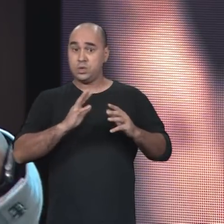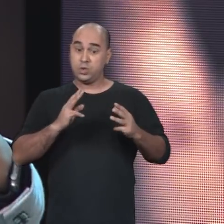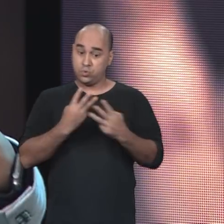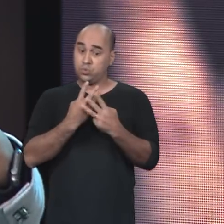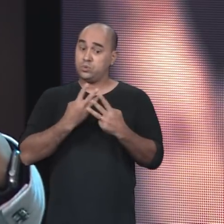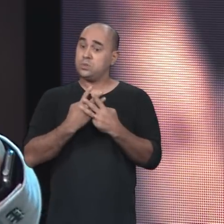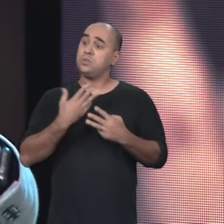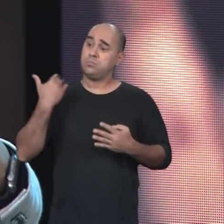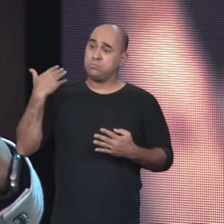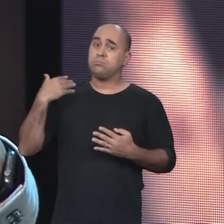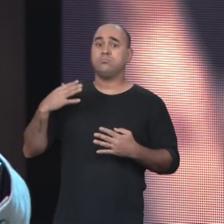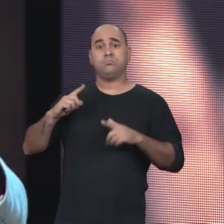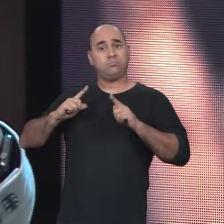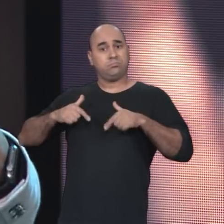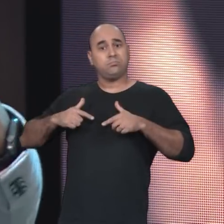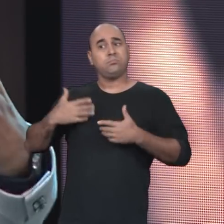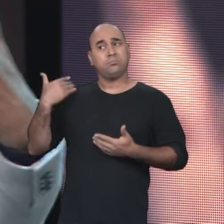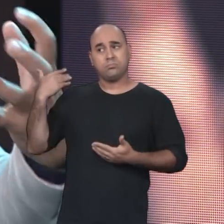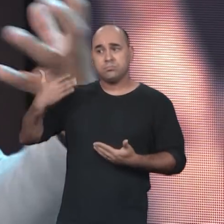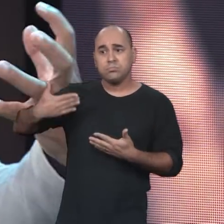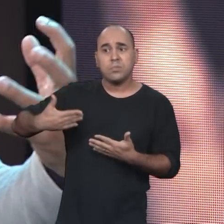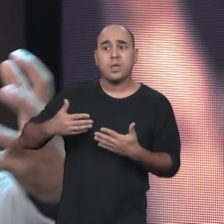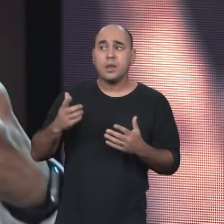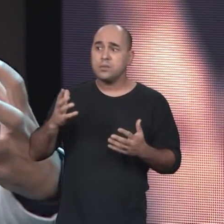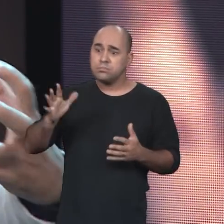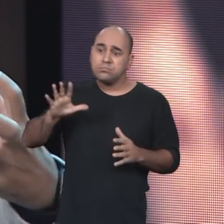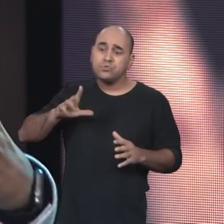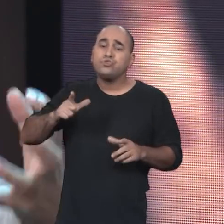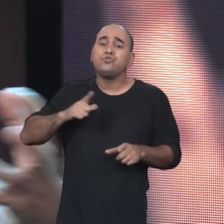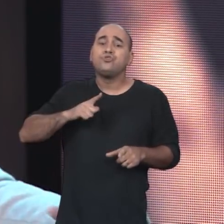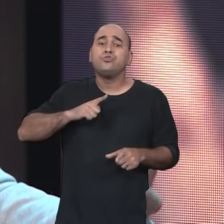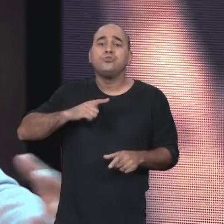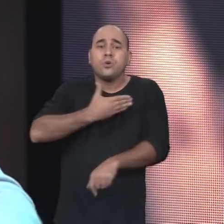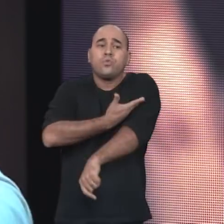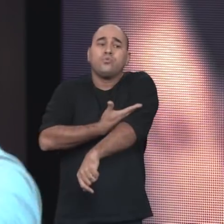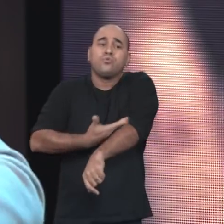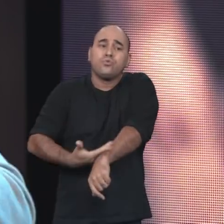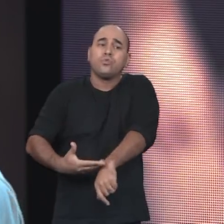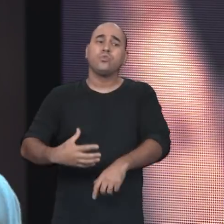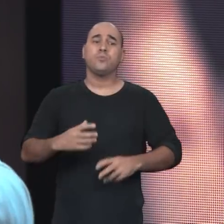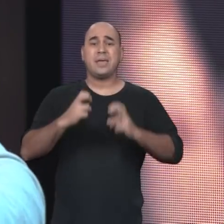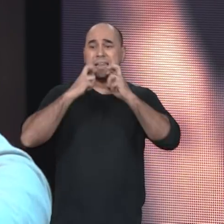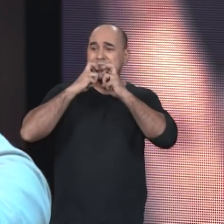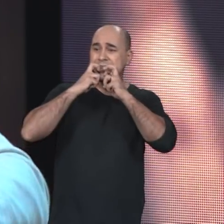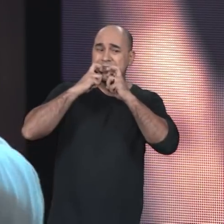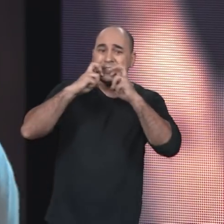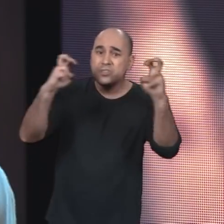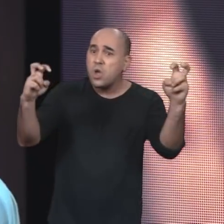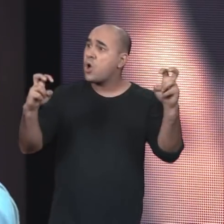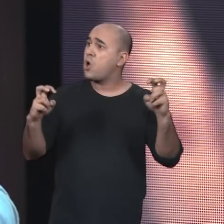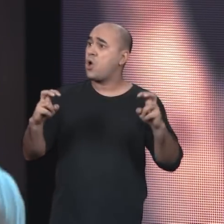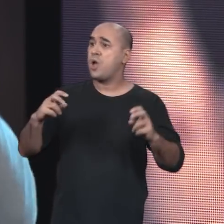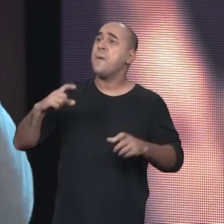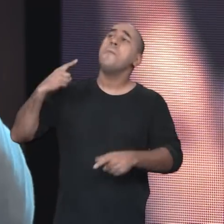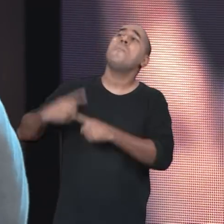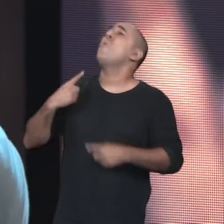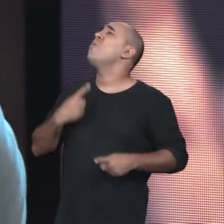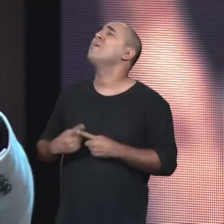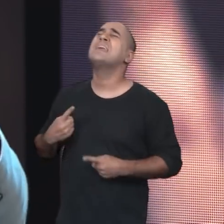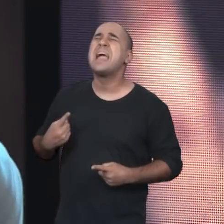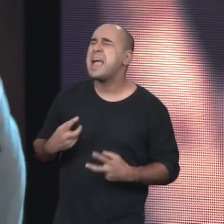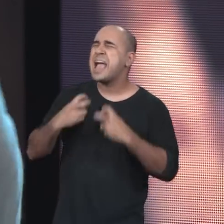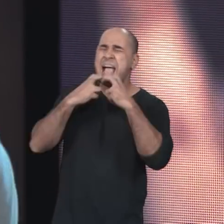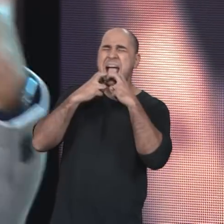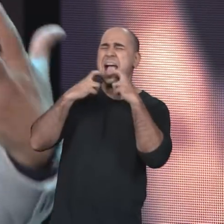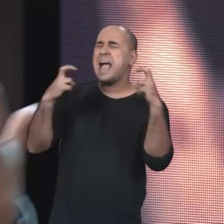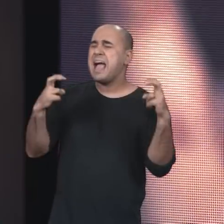gente estivesse ali ao pé da cruz, Deus, por quê? Com a voz embargada, com sangue talvez saindo pela